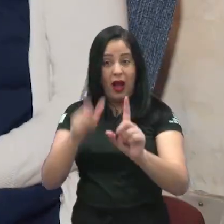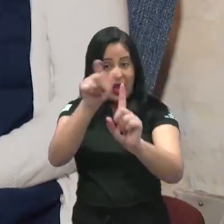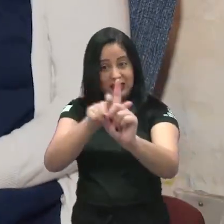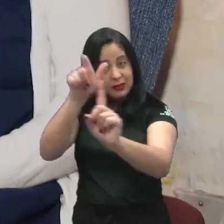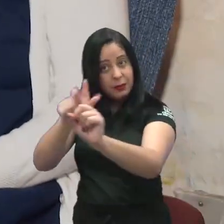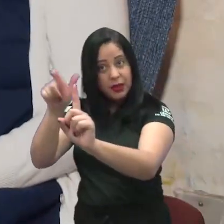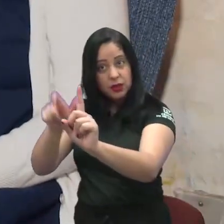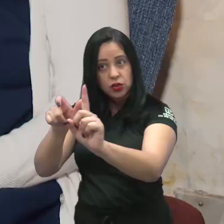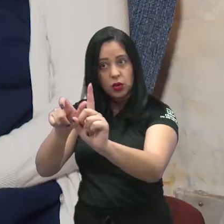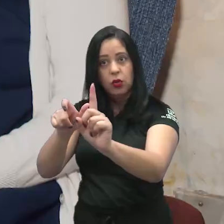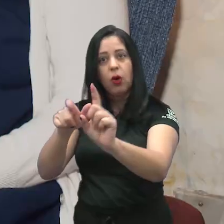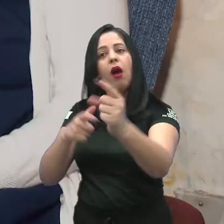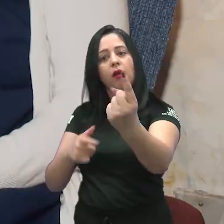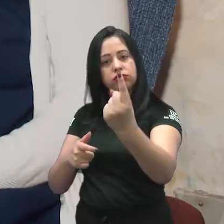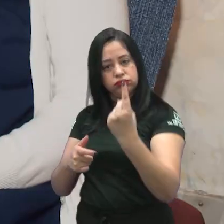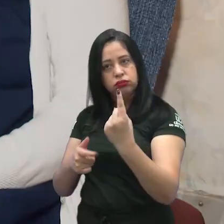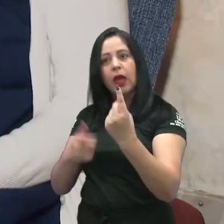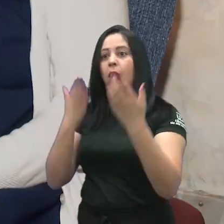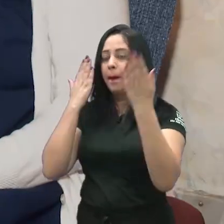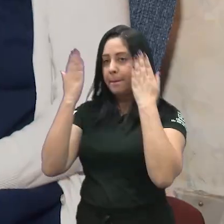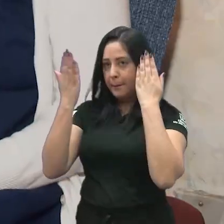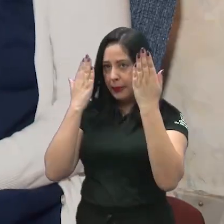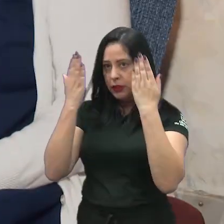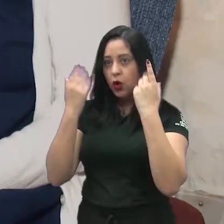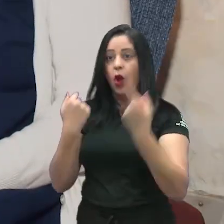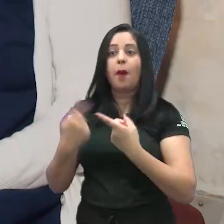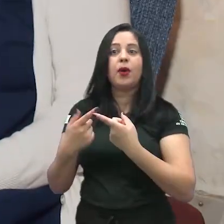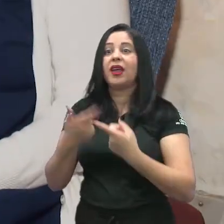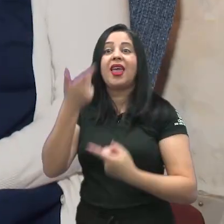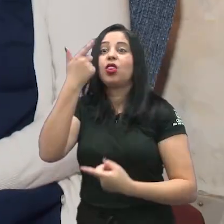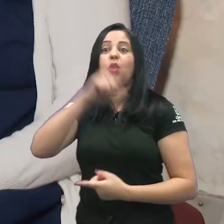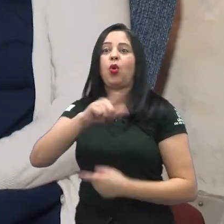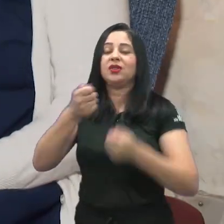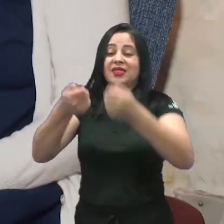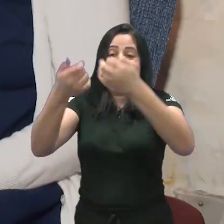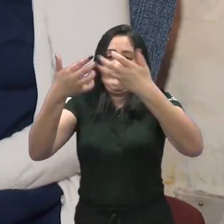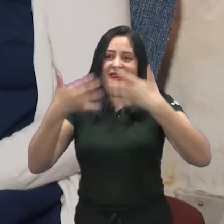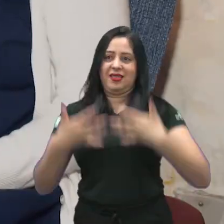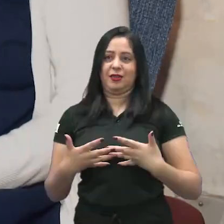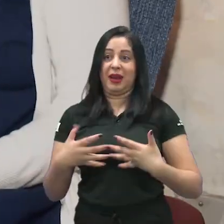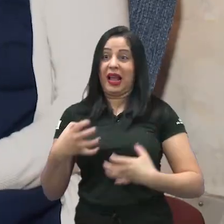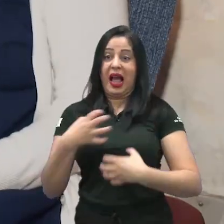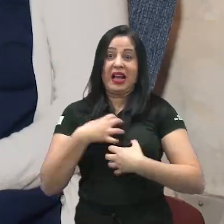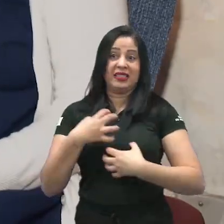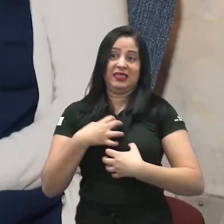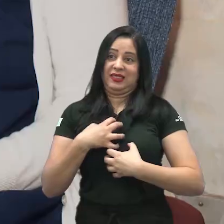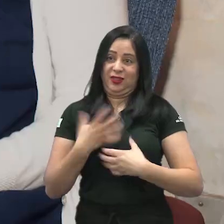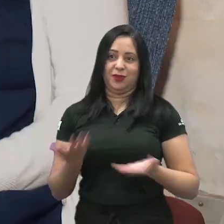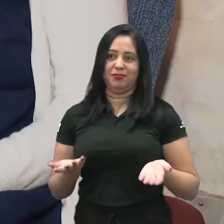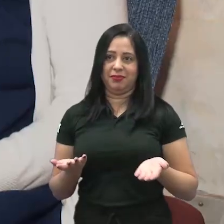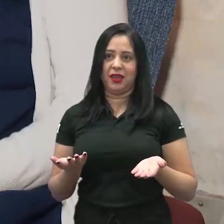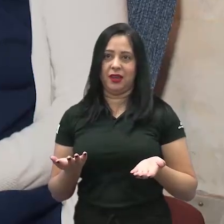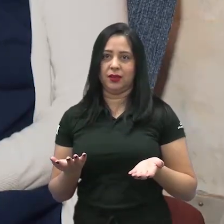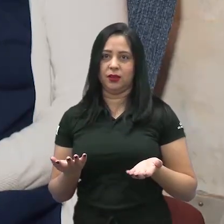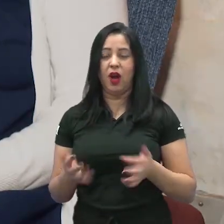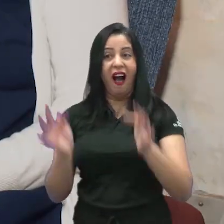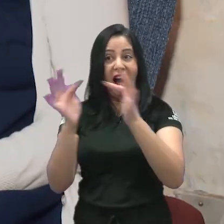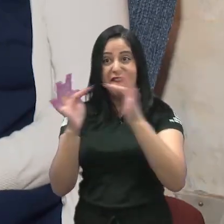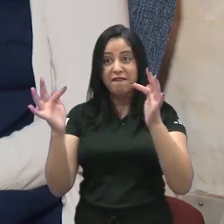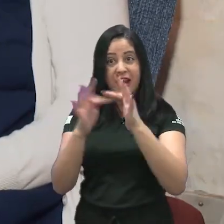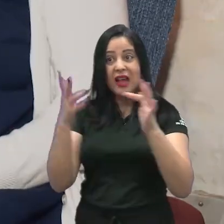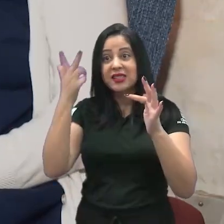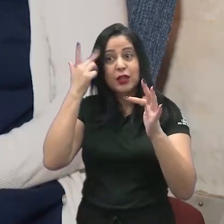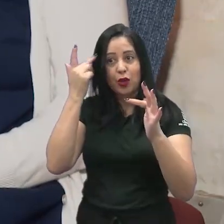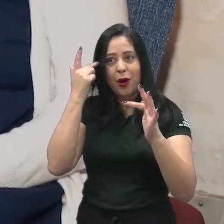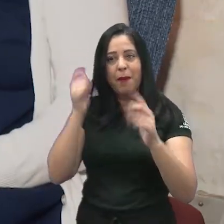são as que mais procuram o psicólogo. Elas não conseguem falar sobre os seus sentimentos com ninguém. A frase mais comum